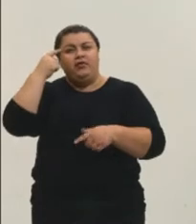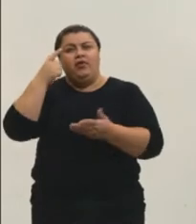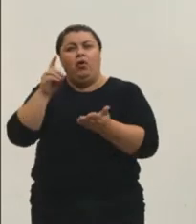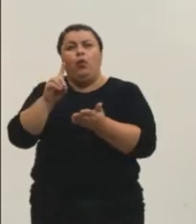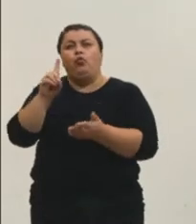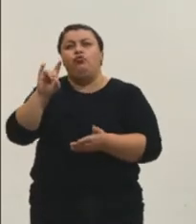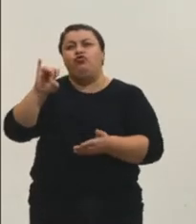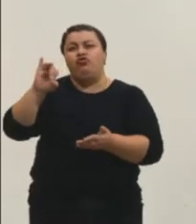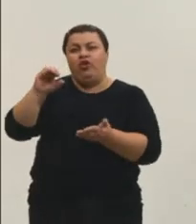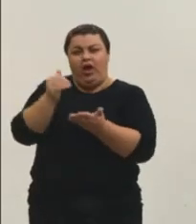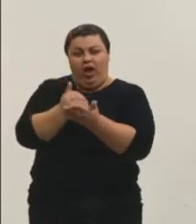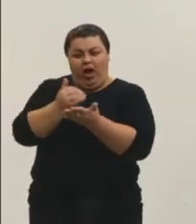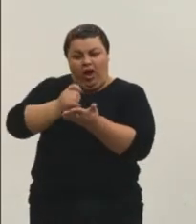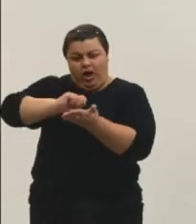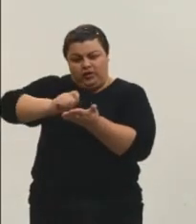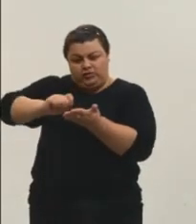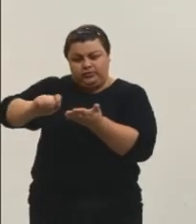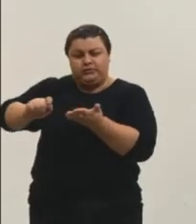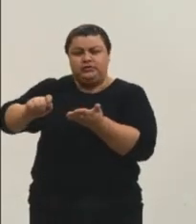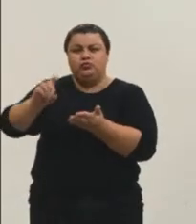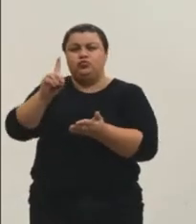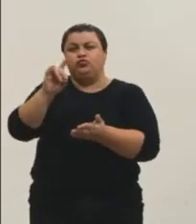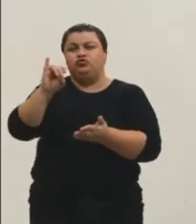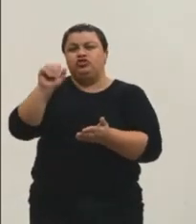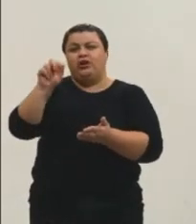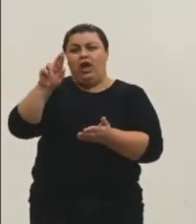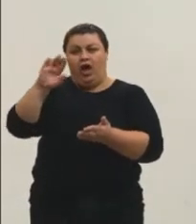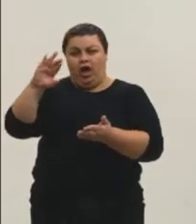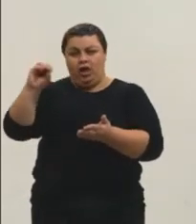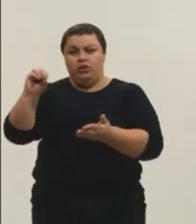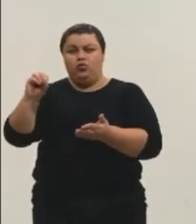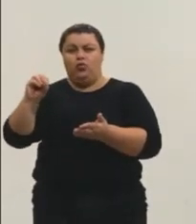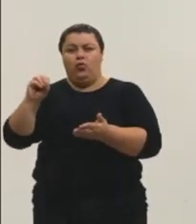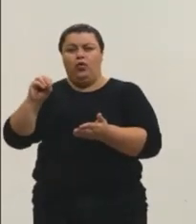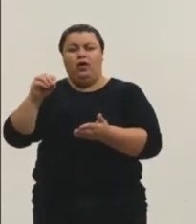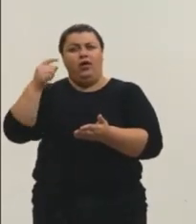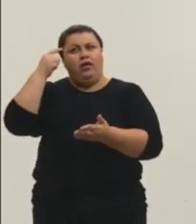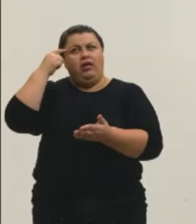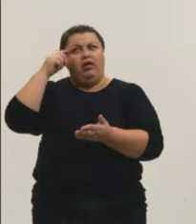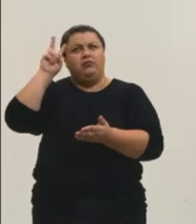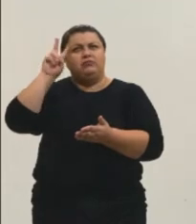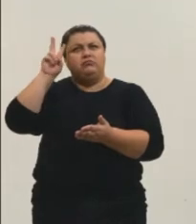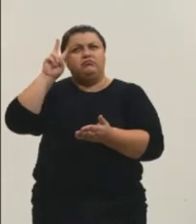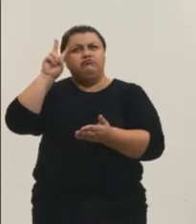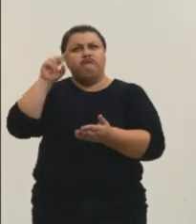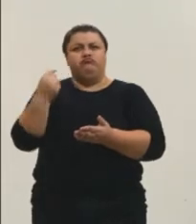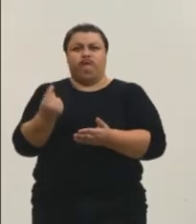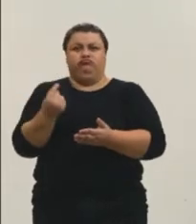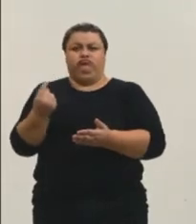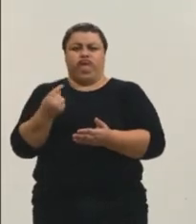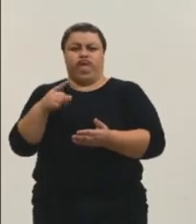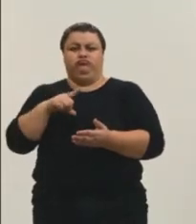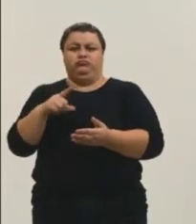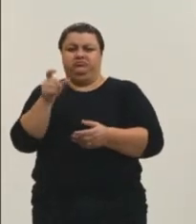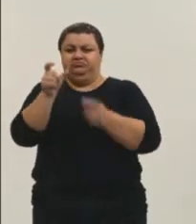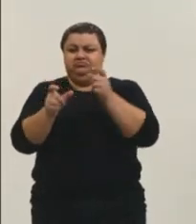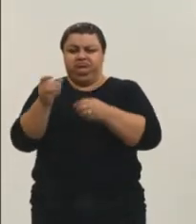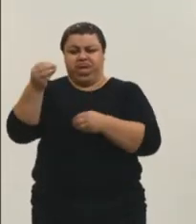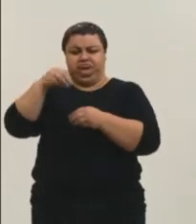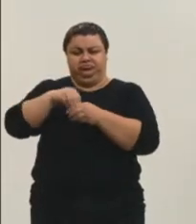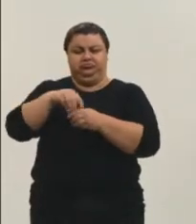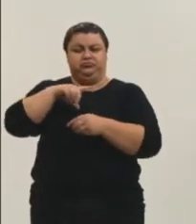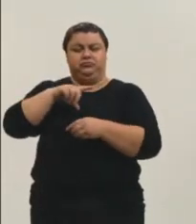manter a minha memória não suporte escrito então a memória ela vai muito além das lembranças individuais que as pessoas têm